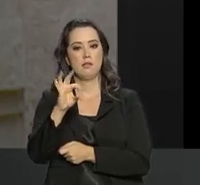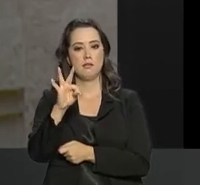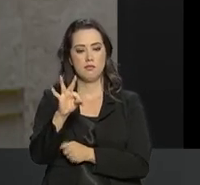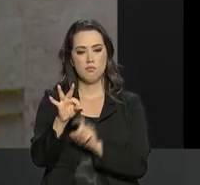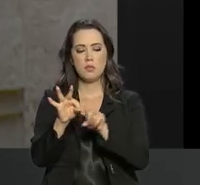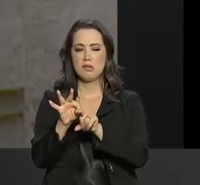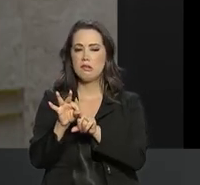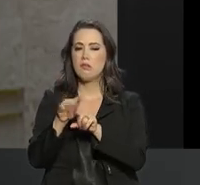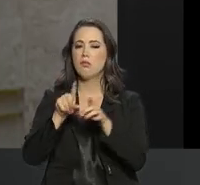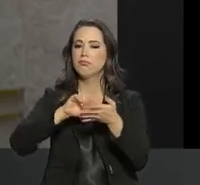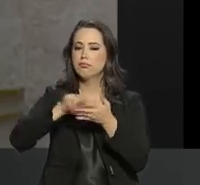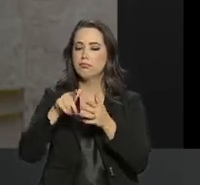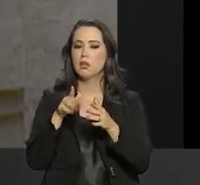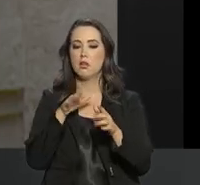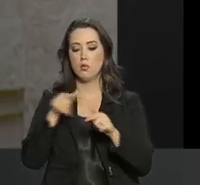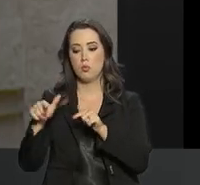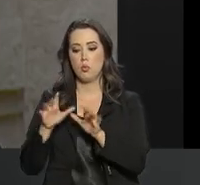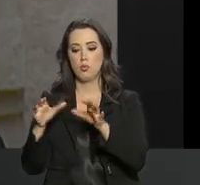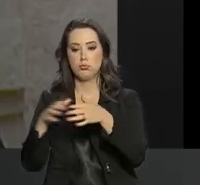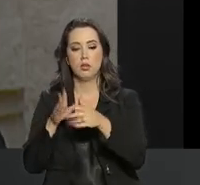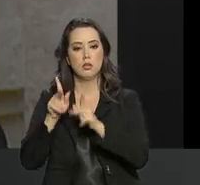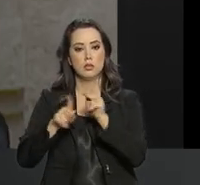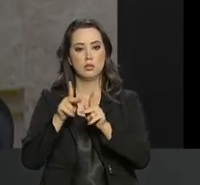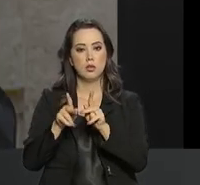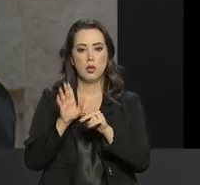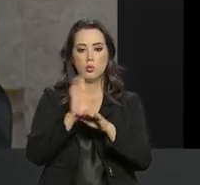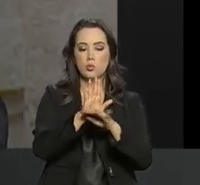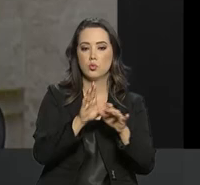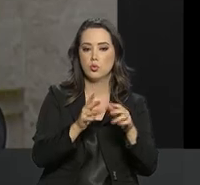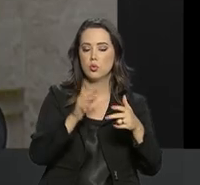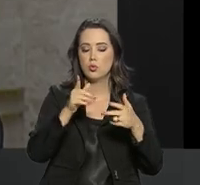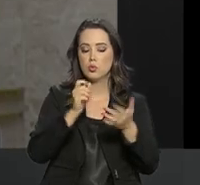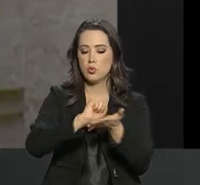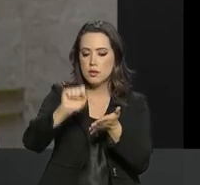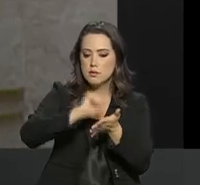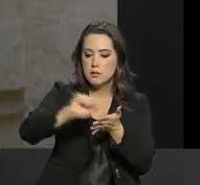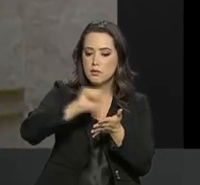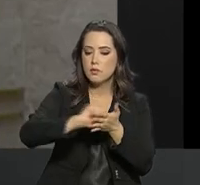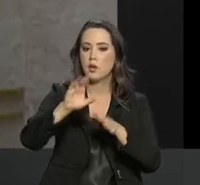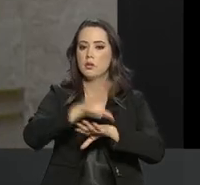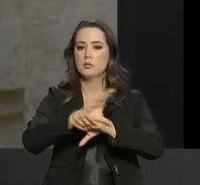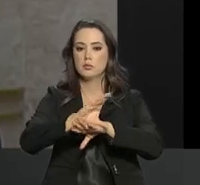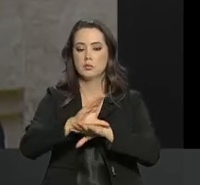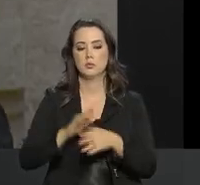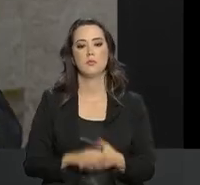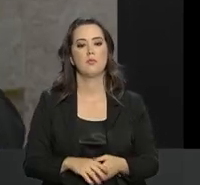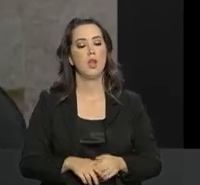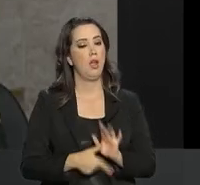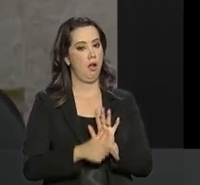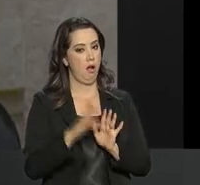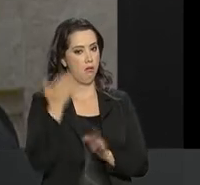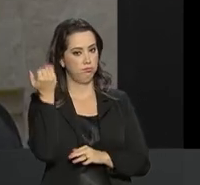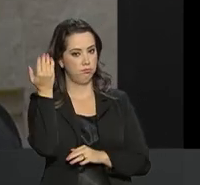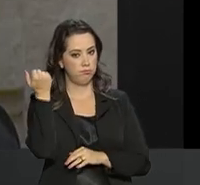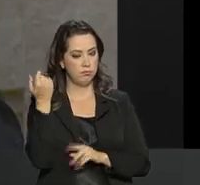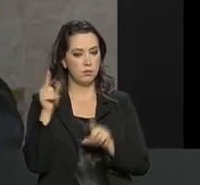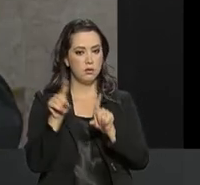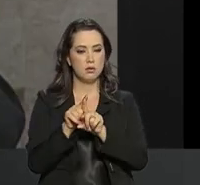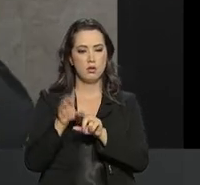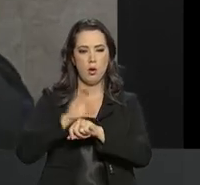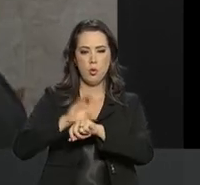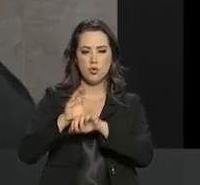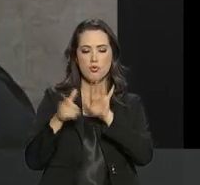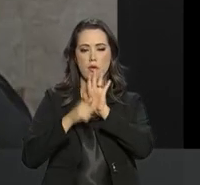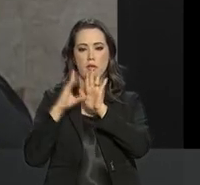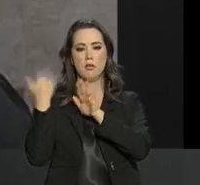o trabalho do Constituinte. Quantas e quantas vezes, nas Constituições anteriores, aquelas regras demandantes de